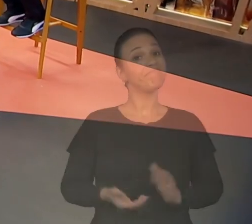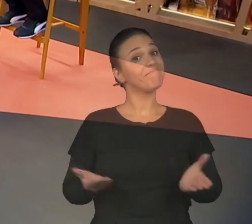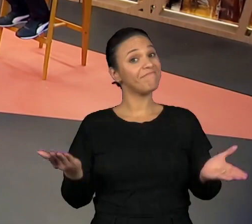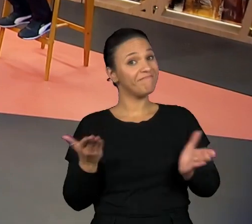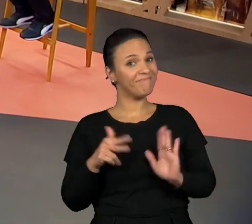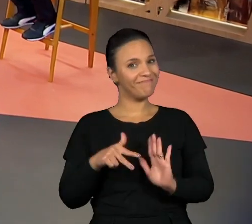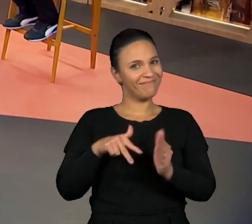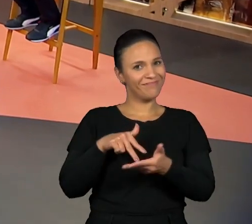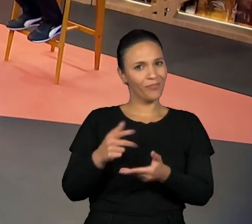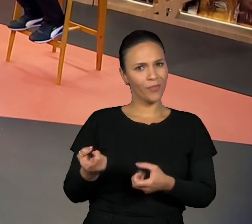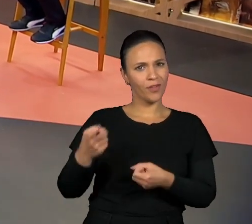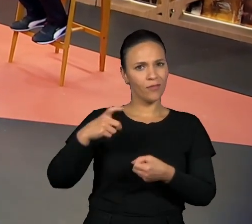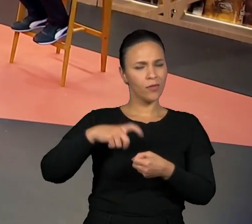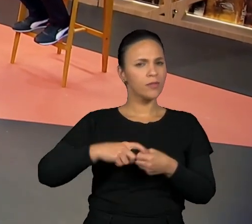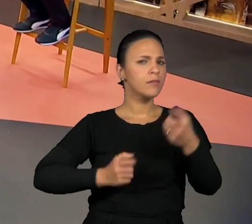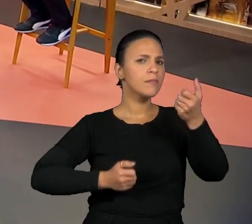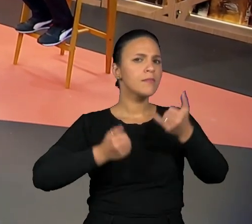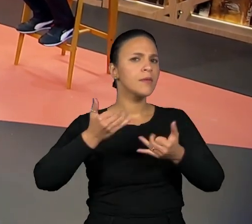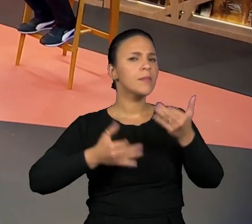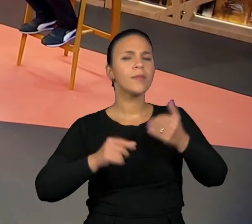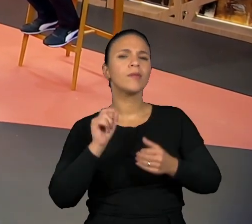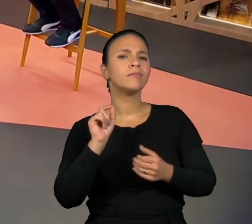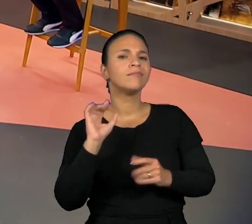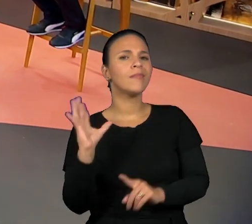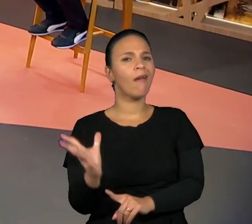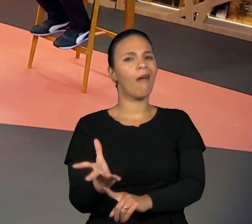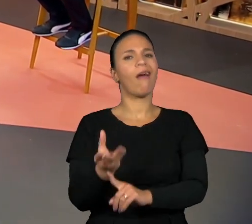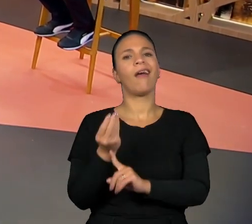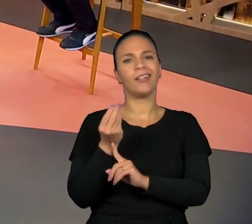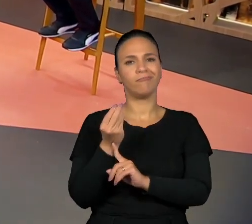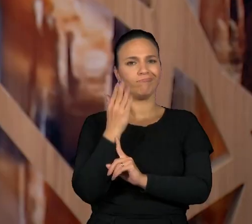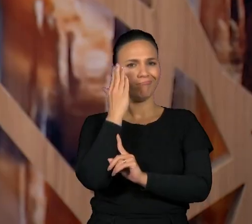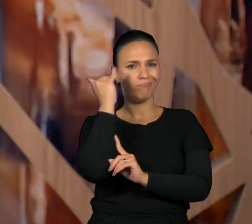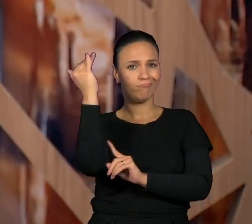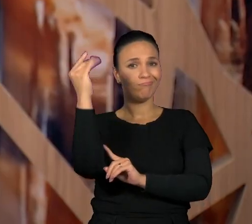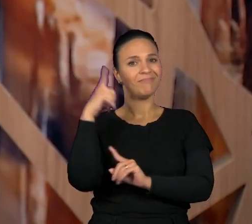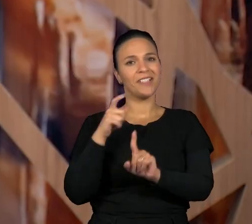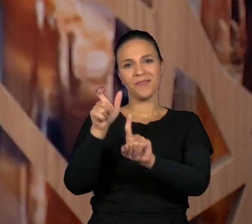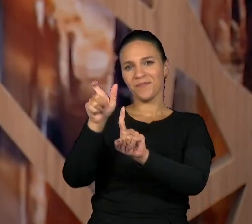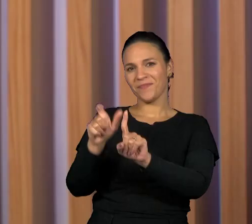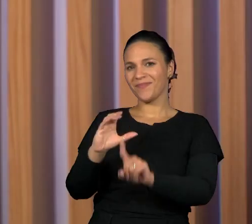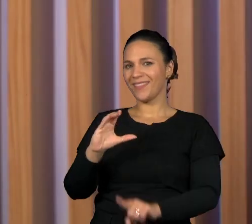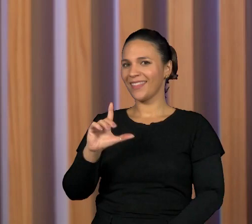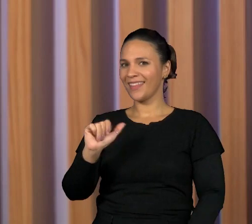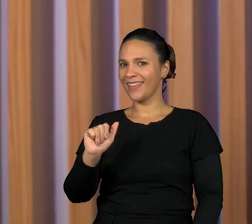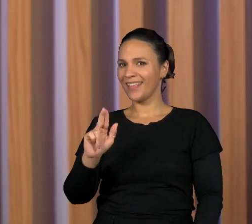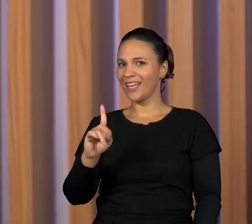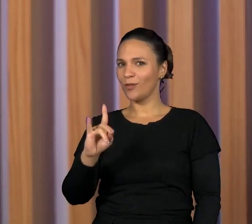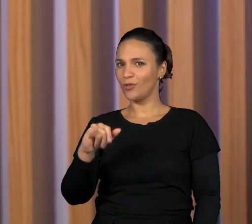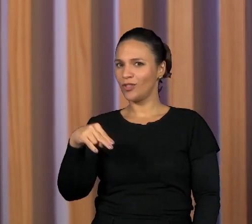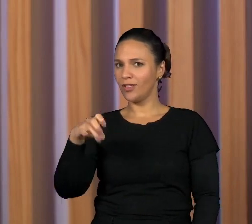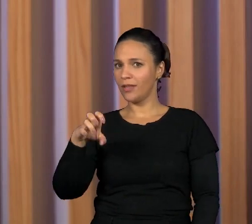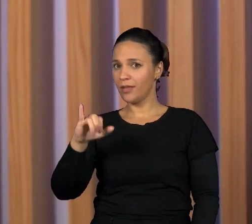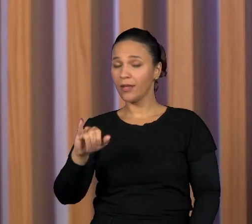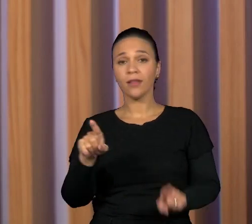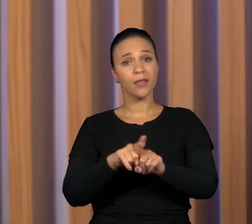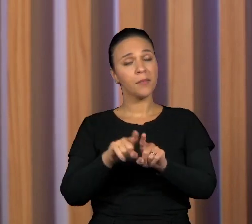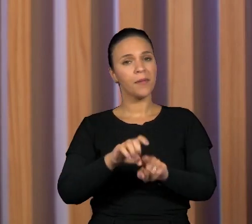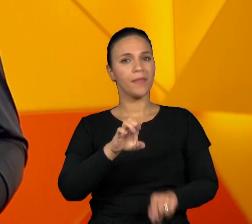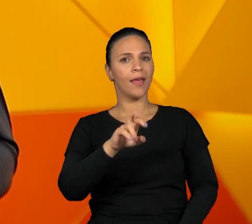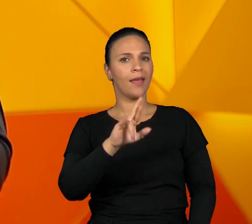Estação Livre de volta, falando das grandes artes e recebendo aqui o Claudinei Roberto e a Érica Mourão Trindade